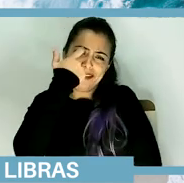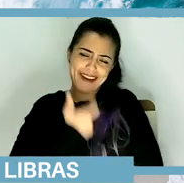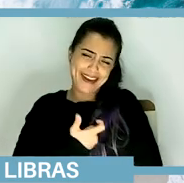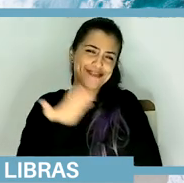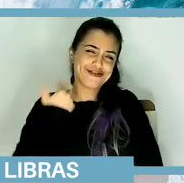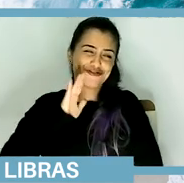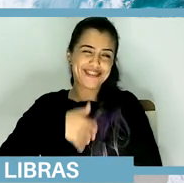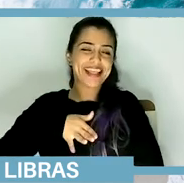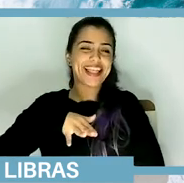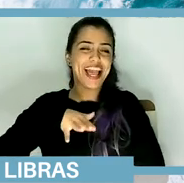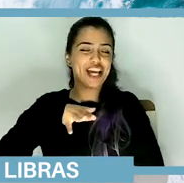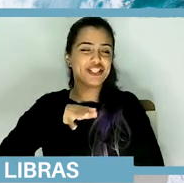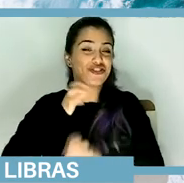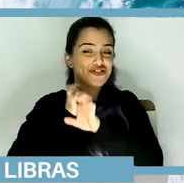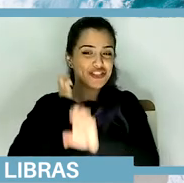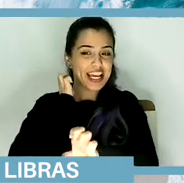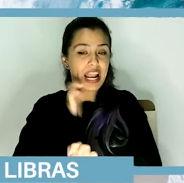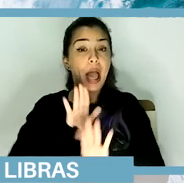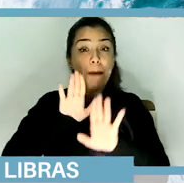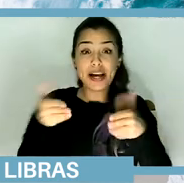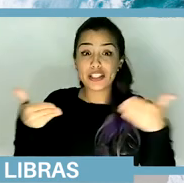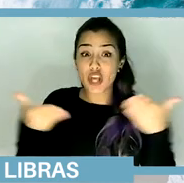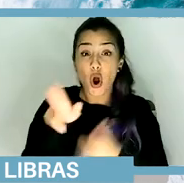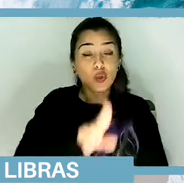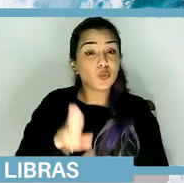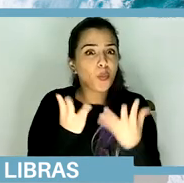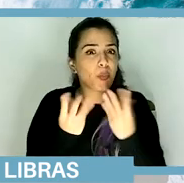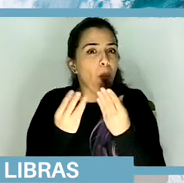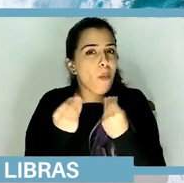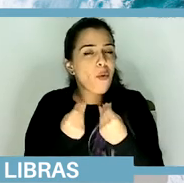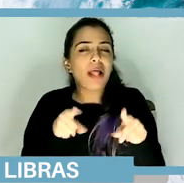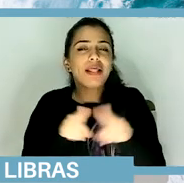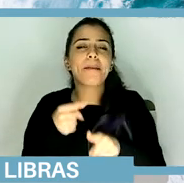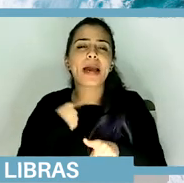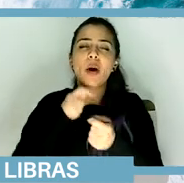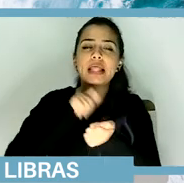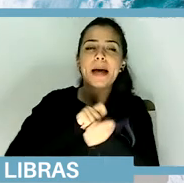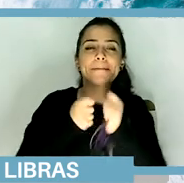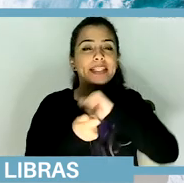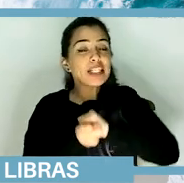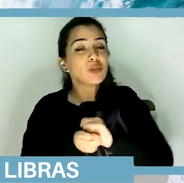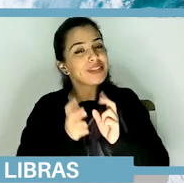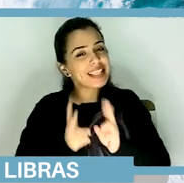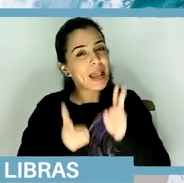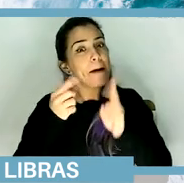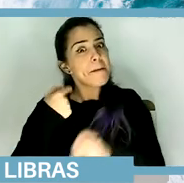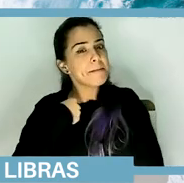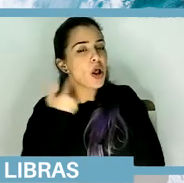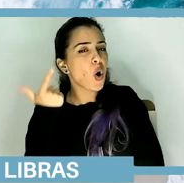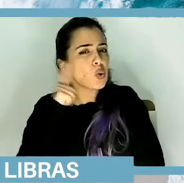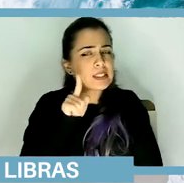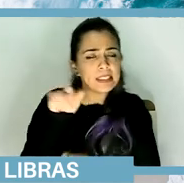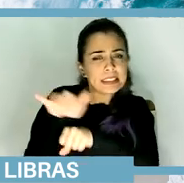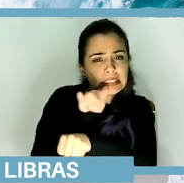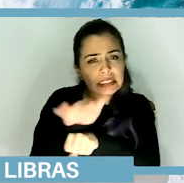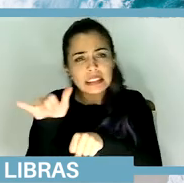mas eu passei os mais do que eu imaginava né eu e eu fui remodelando as minhas planilhas para elas funcionarem bem para que o gostado delas